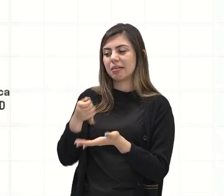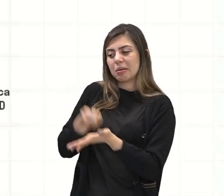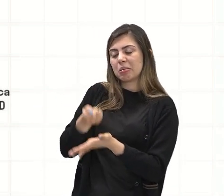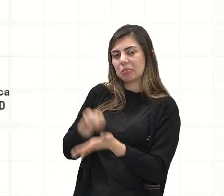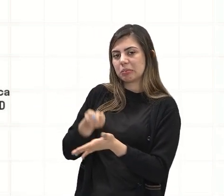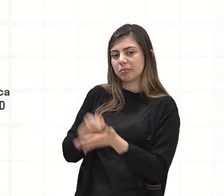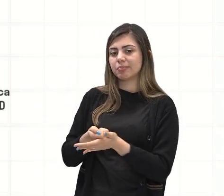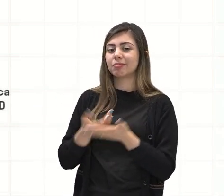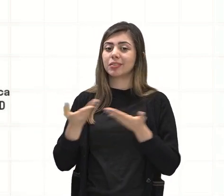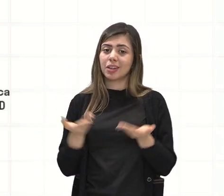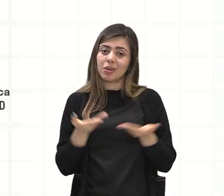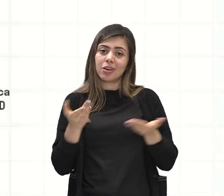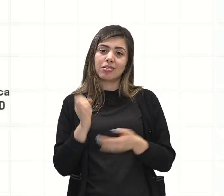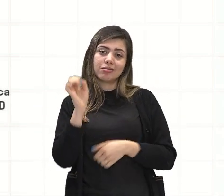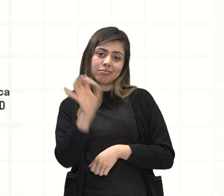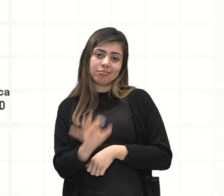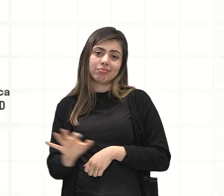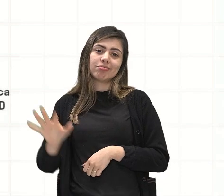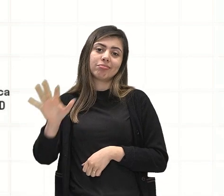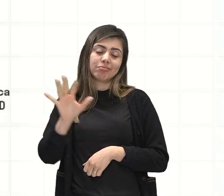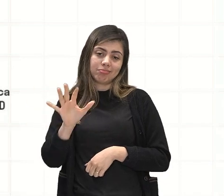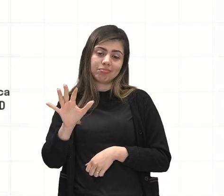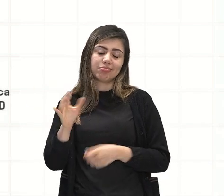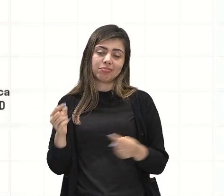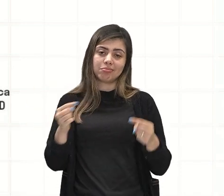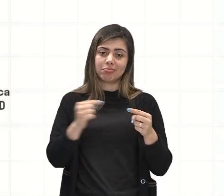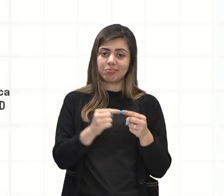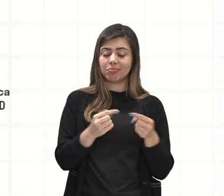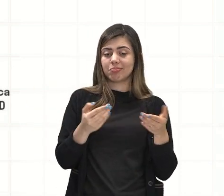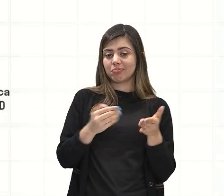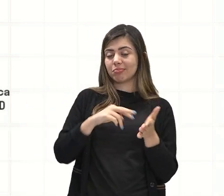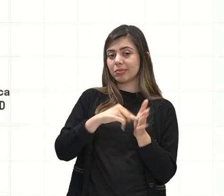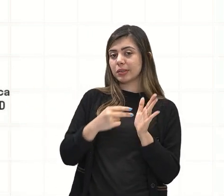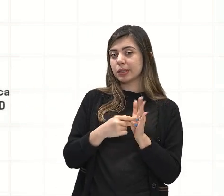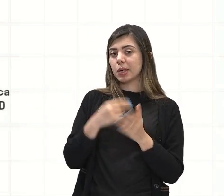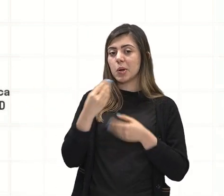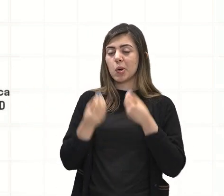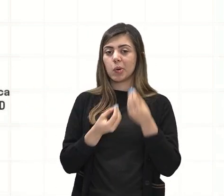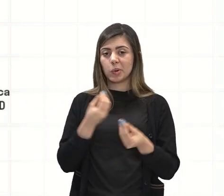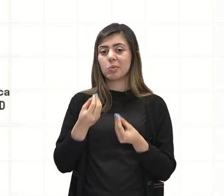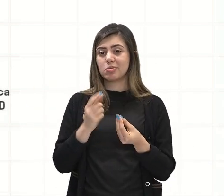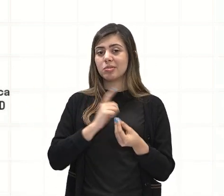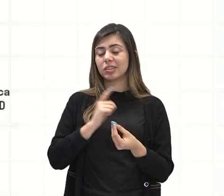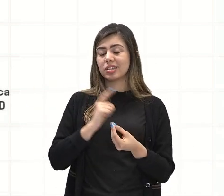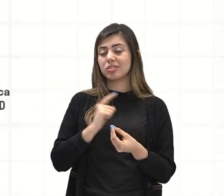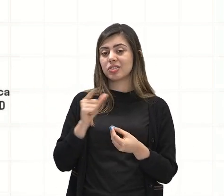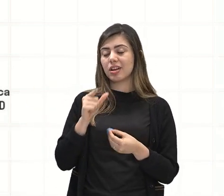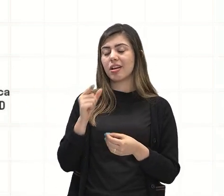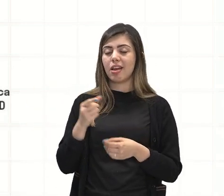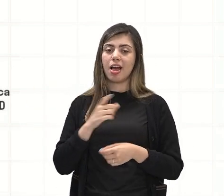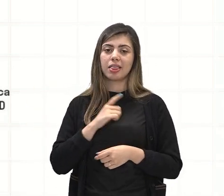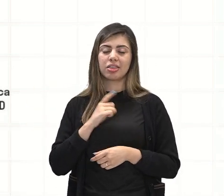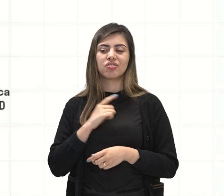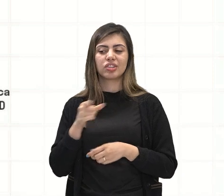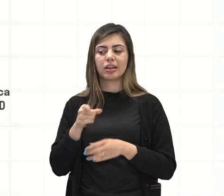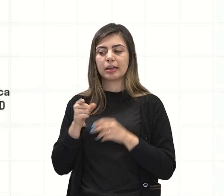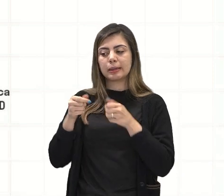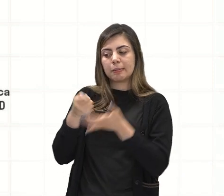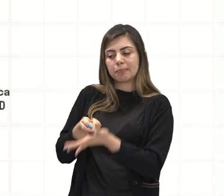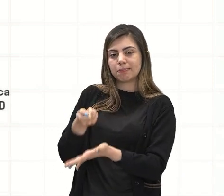nós temos justamente a retratação de como acontecia esse processo de